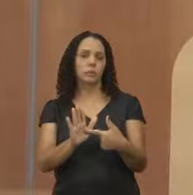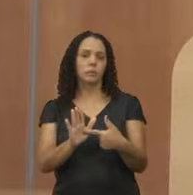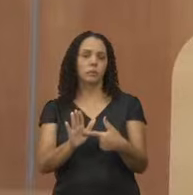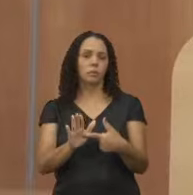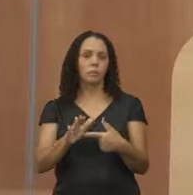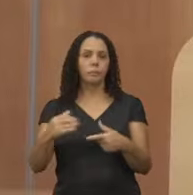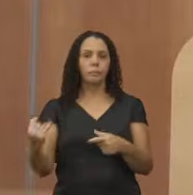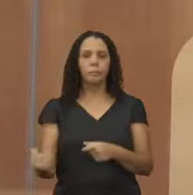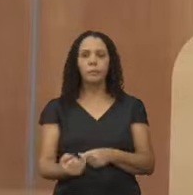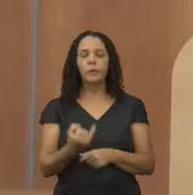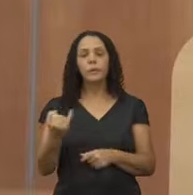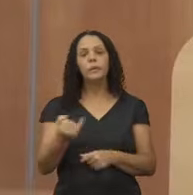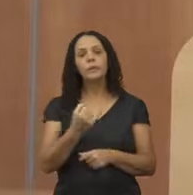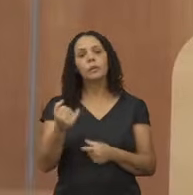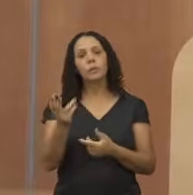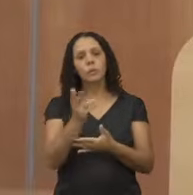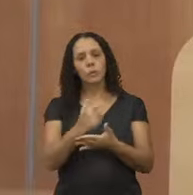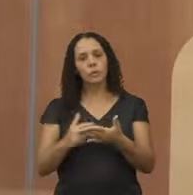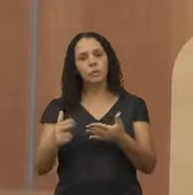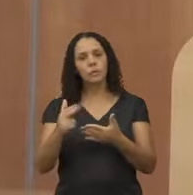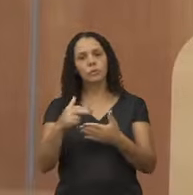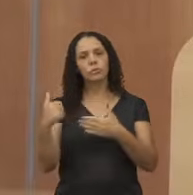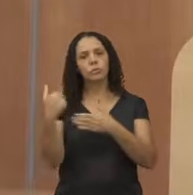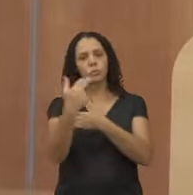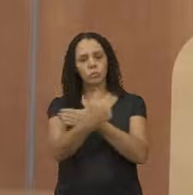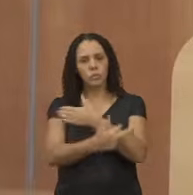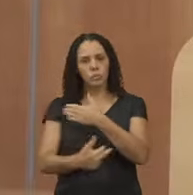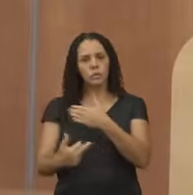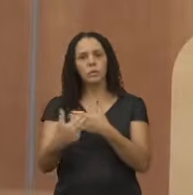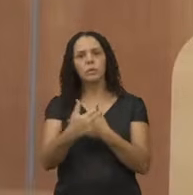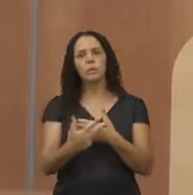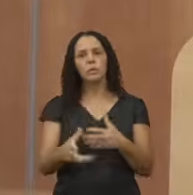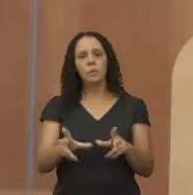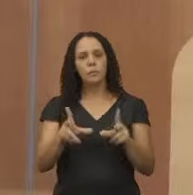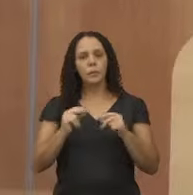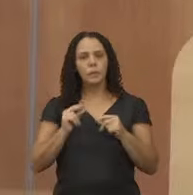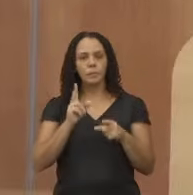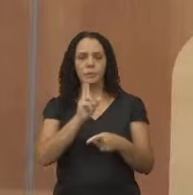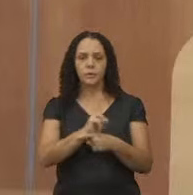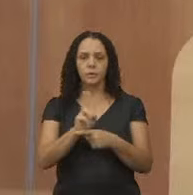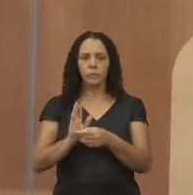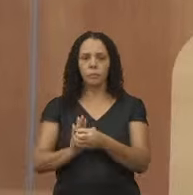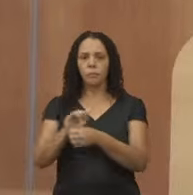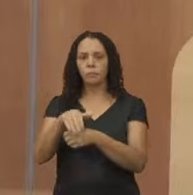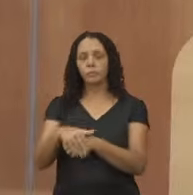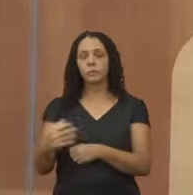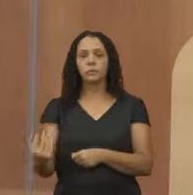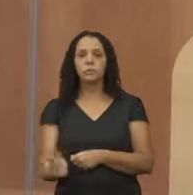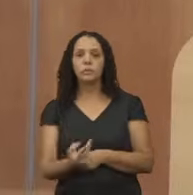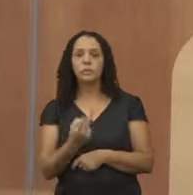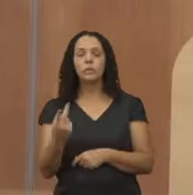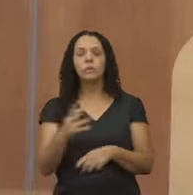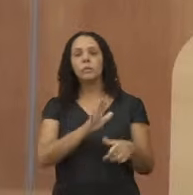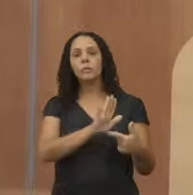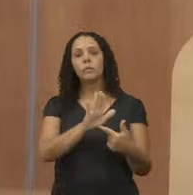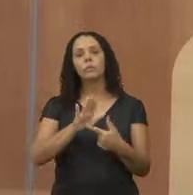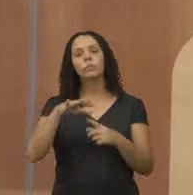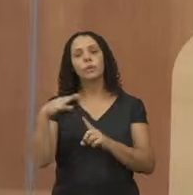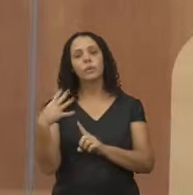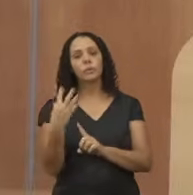urbana, o grafite e o muralismo merecem ser preservados e valorizados, pois são expressões